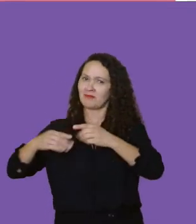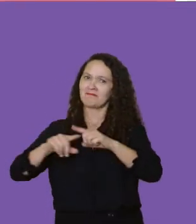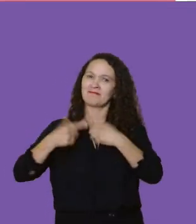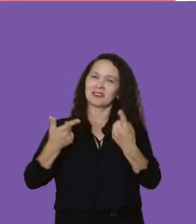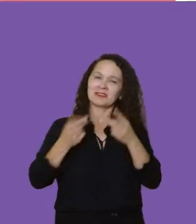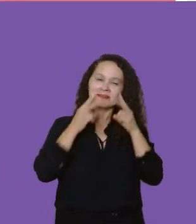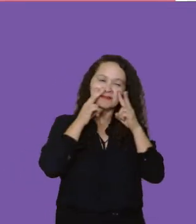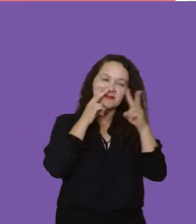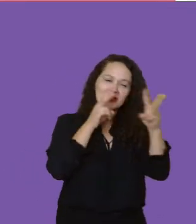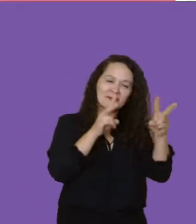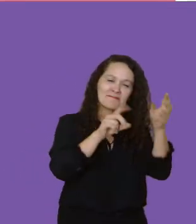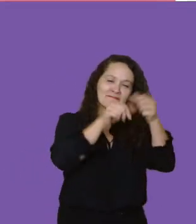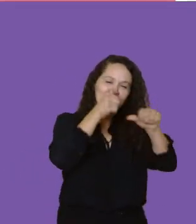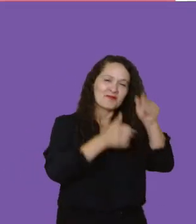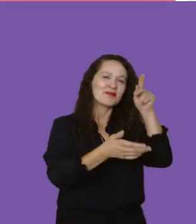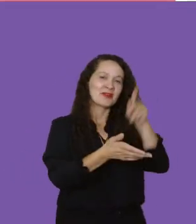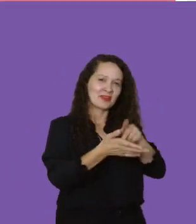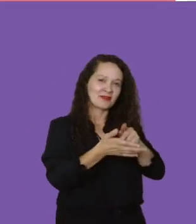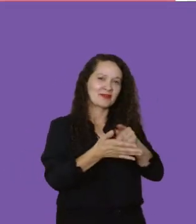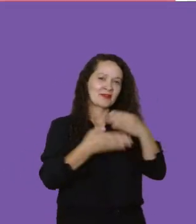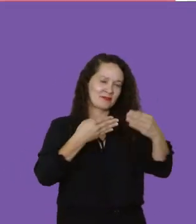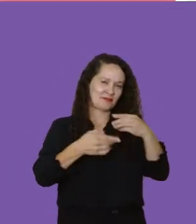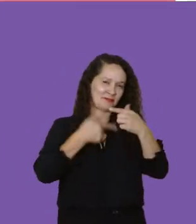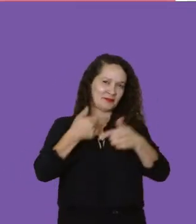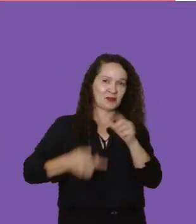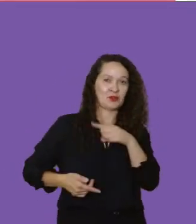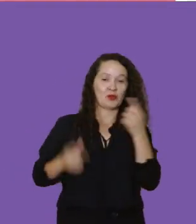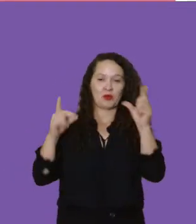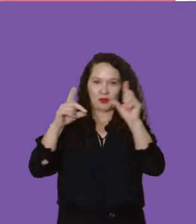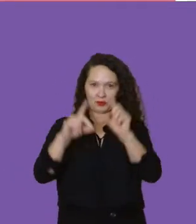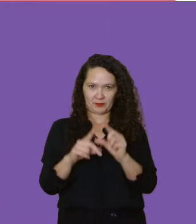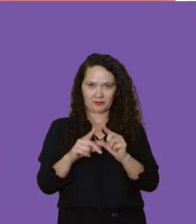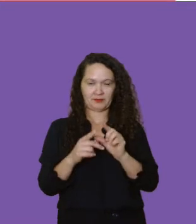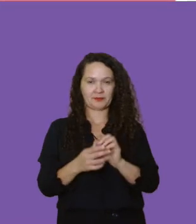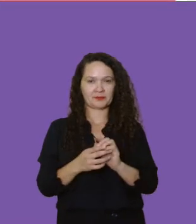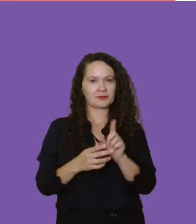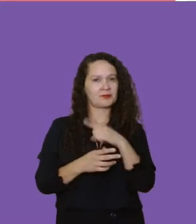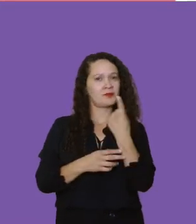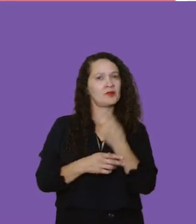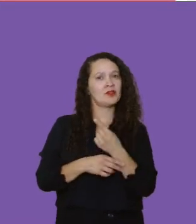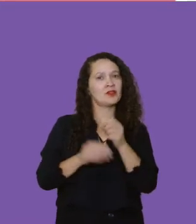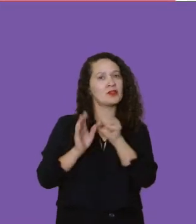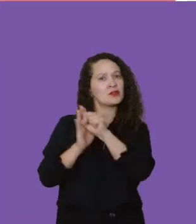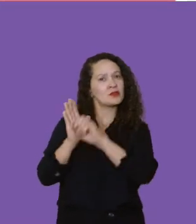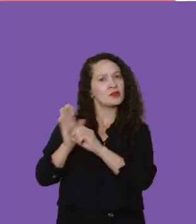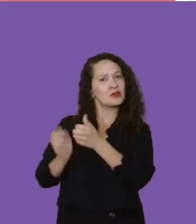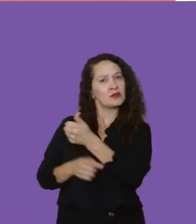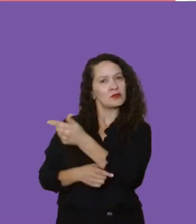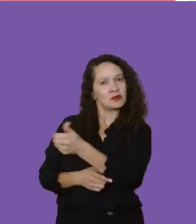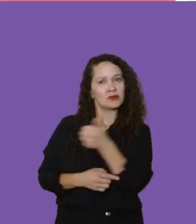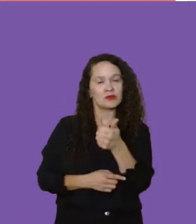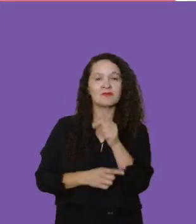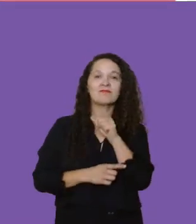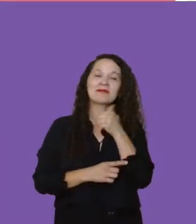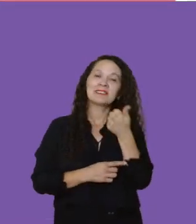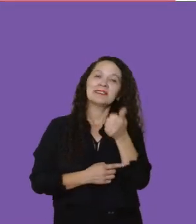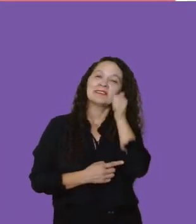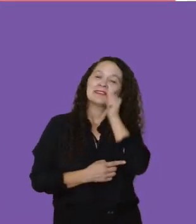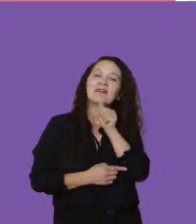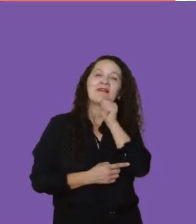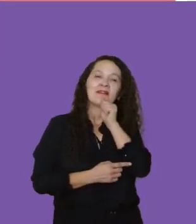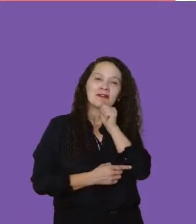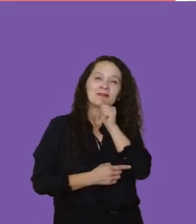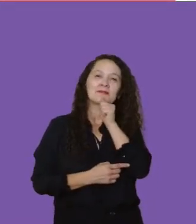quando a gente olha efetivamente para o mercado de trabalho, nós somos minorias. A gente está em pleno século XXI, mas ainda as mulheres são